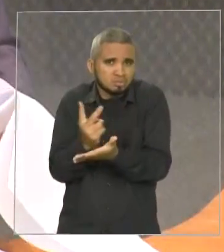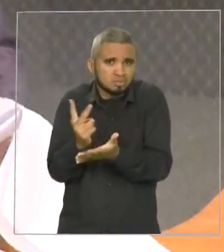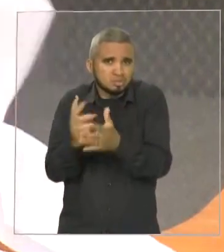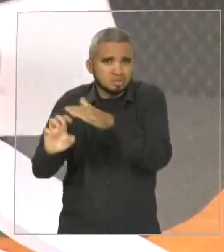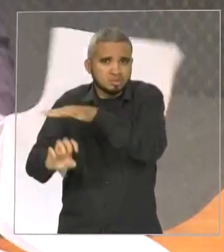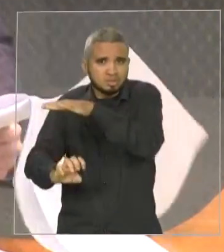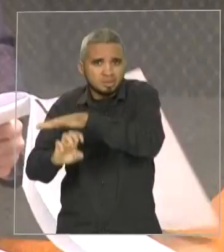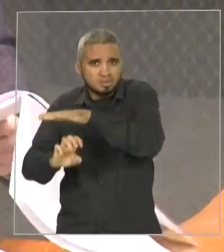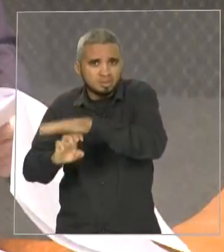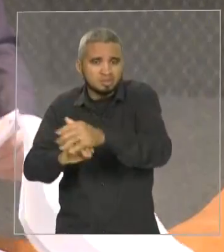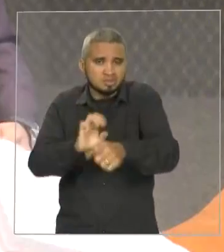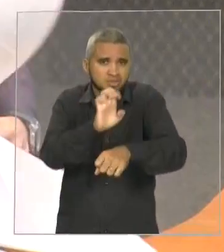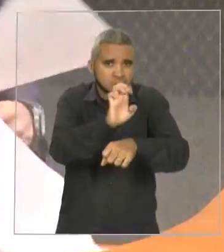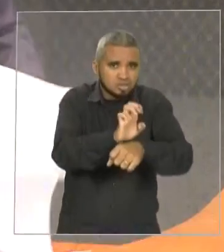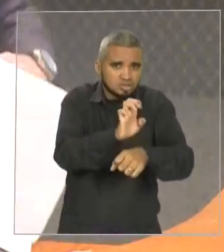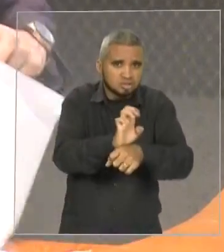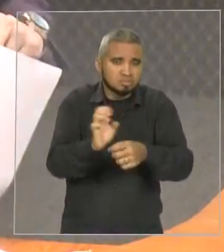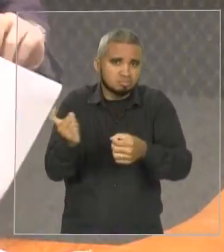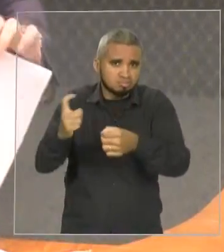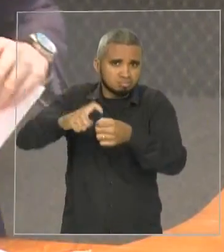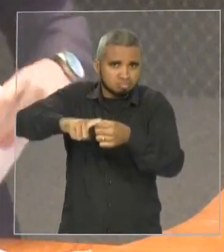suspensão completa do certame.